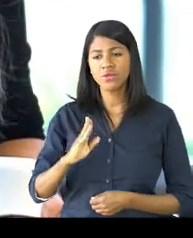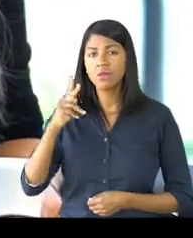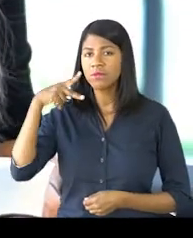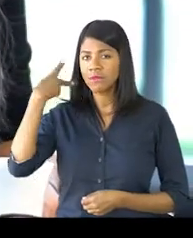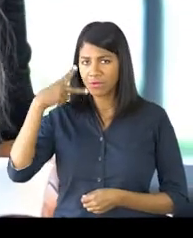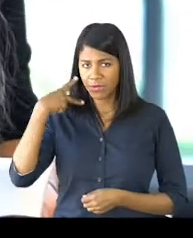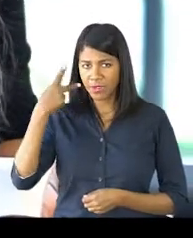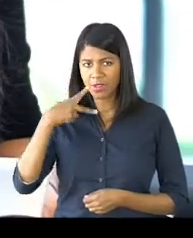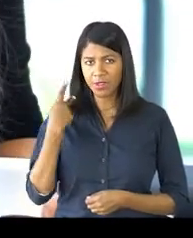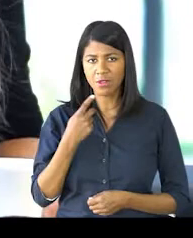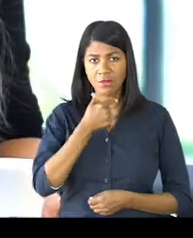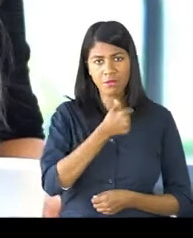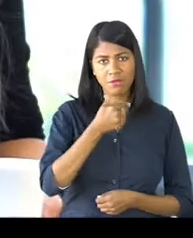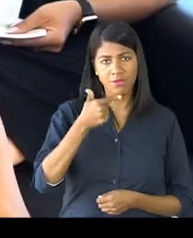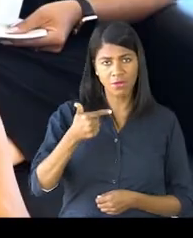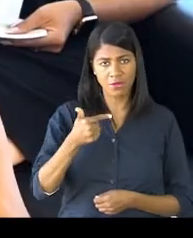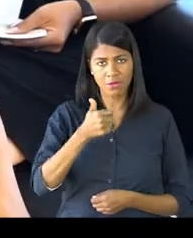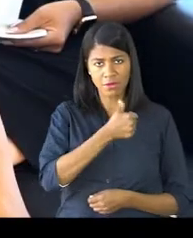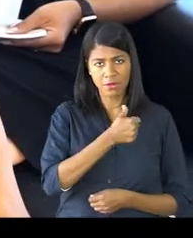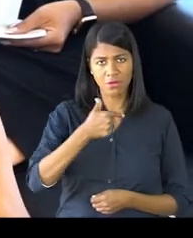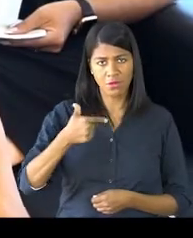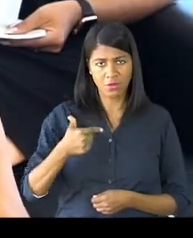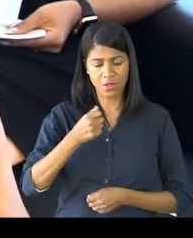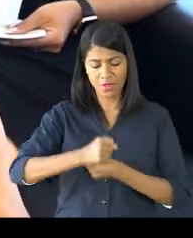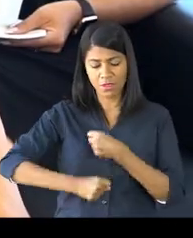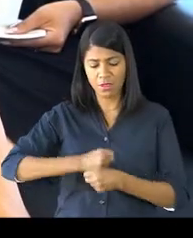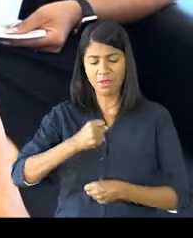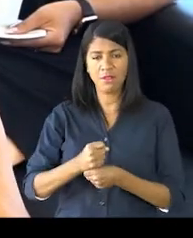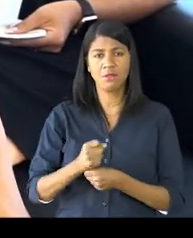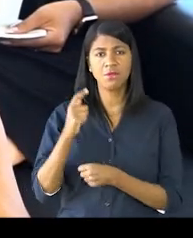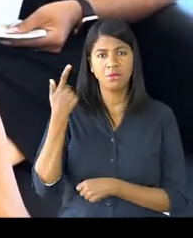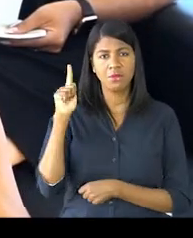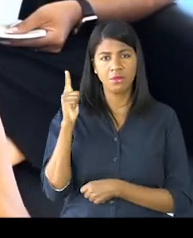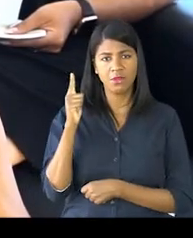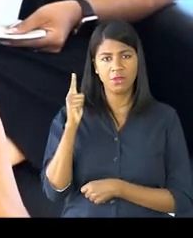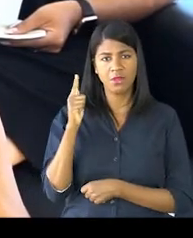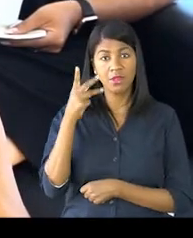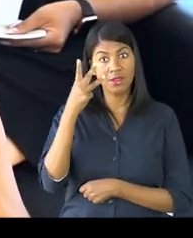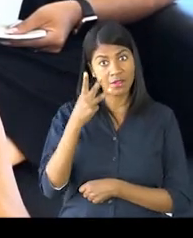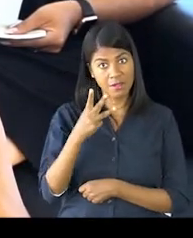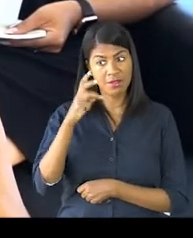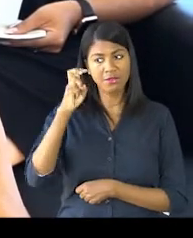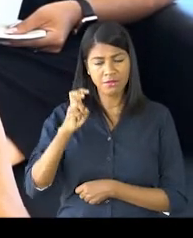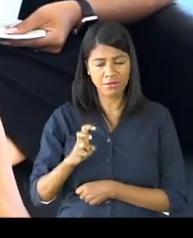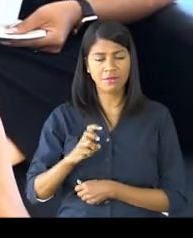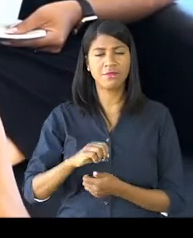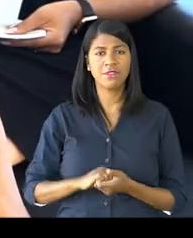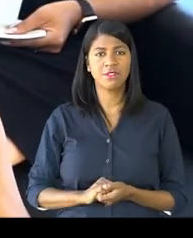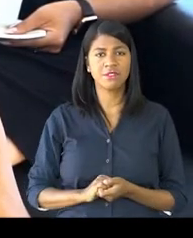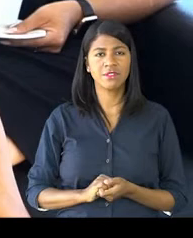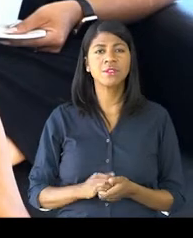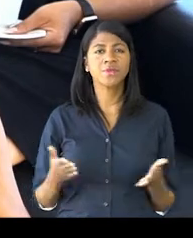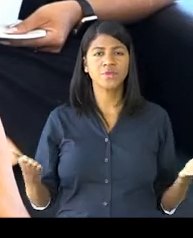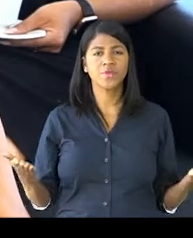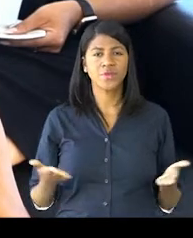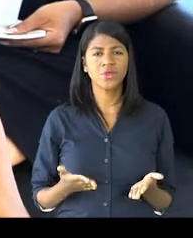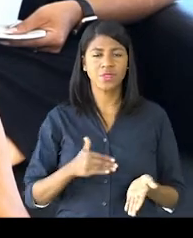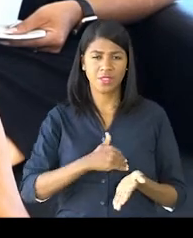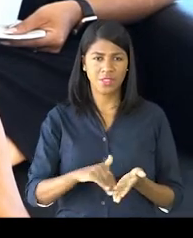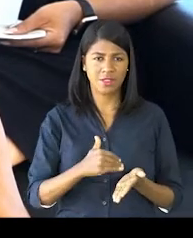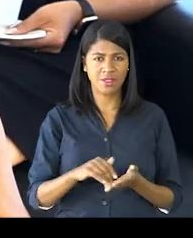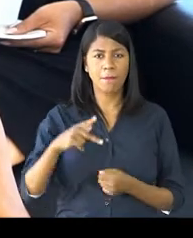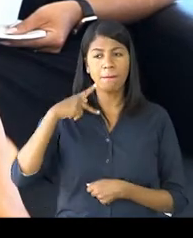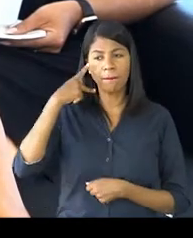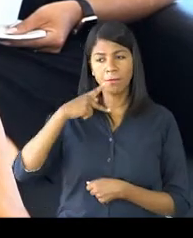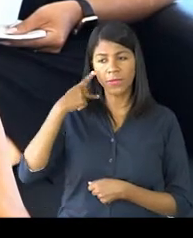né? Fui candidata a vereadora. Fui vereadora por 12 anos em Goiânia. Olha. Três mandatos consecutivos.